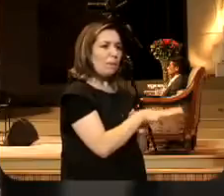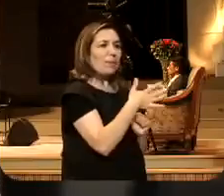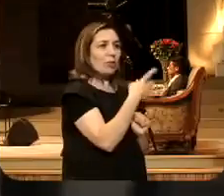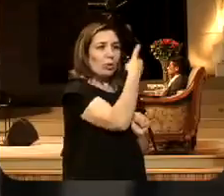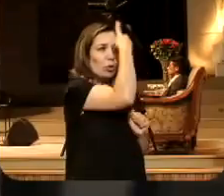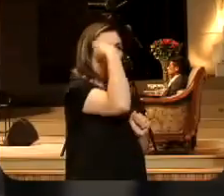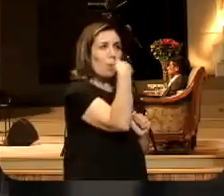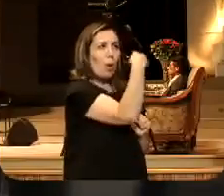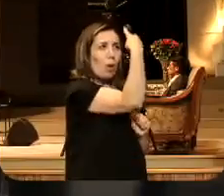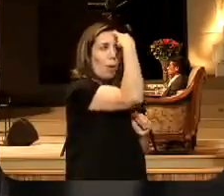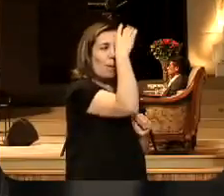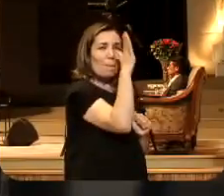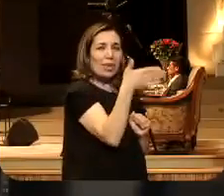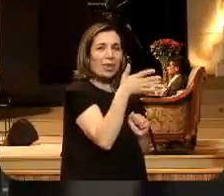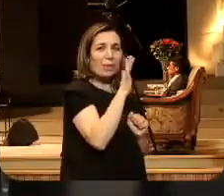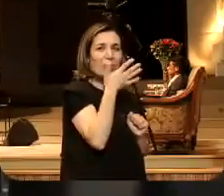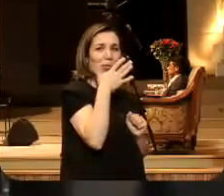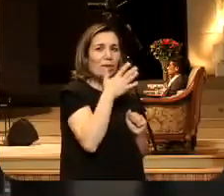1 hora e meia, mais ou menos.